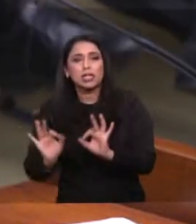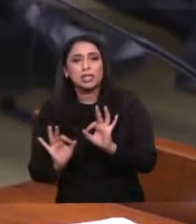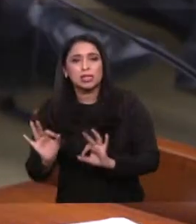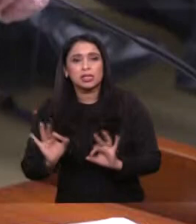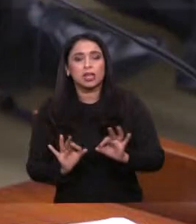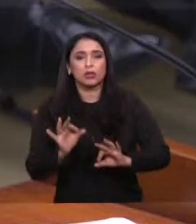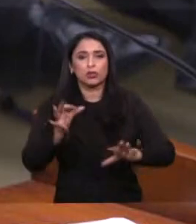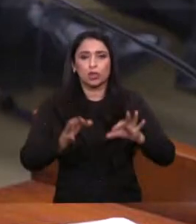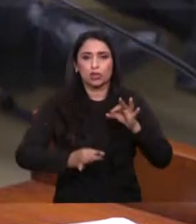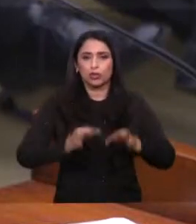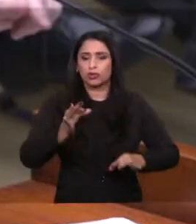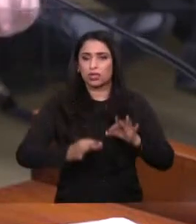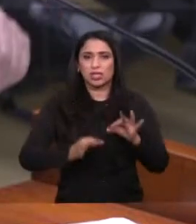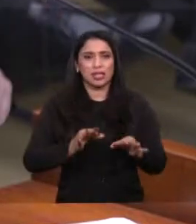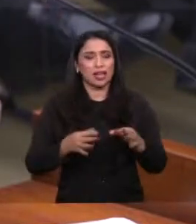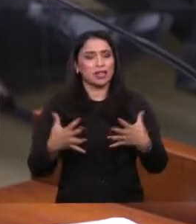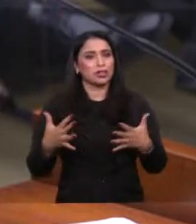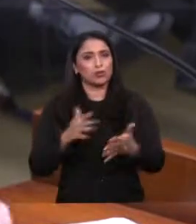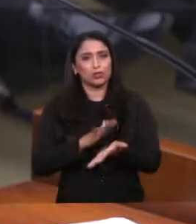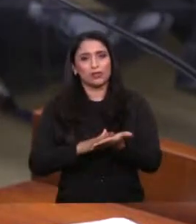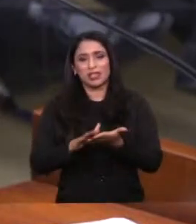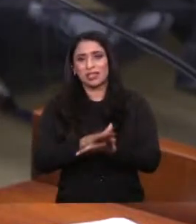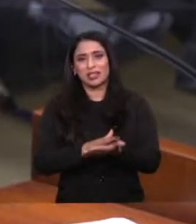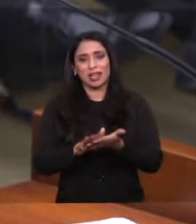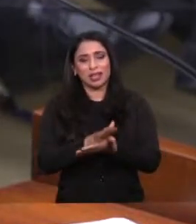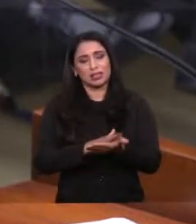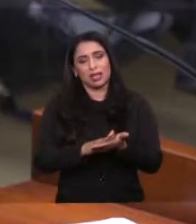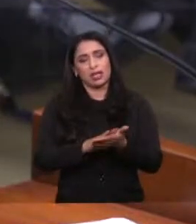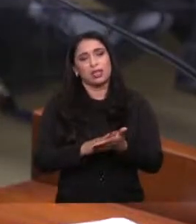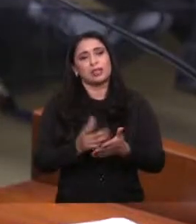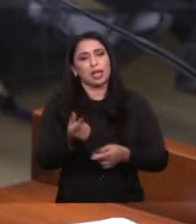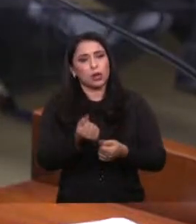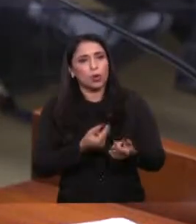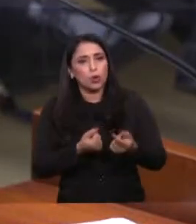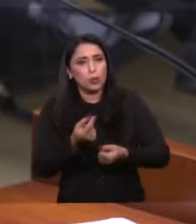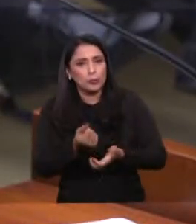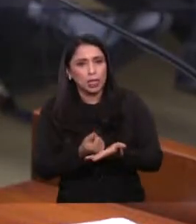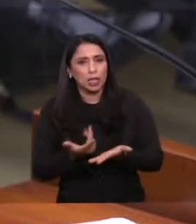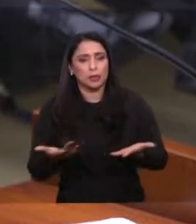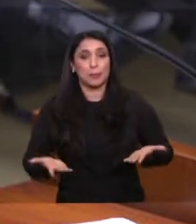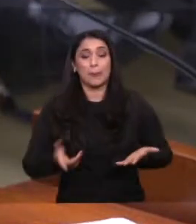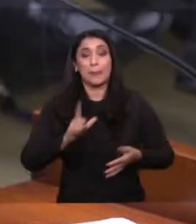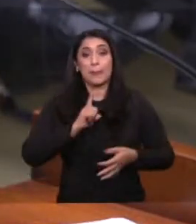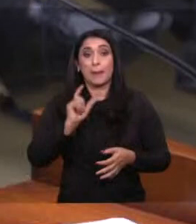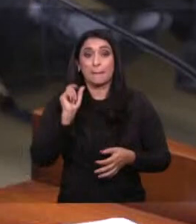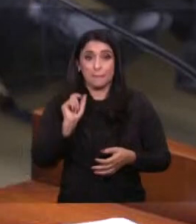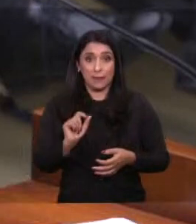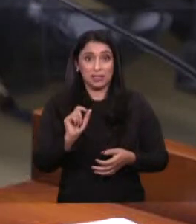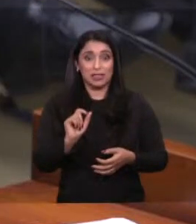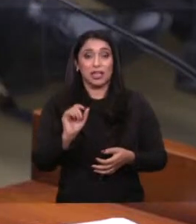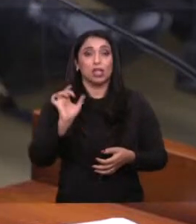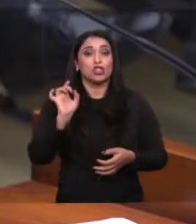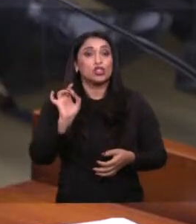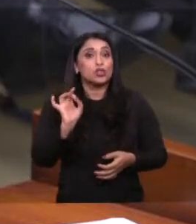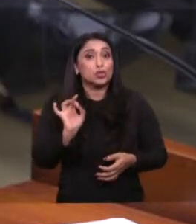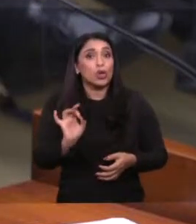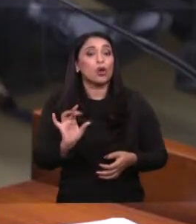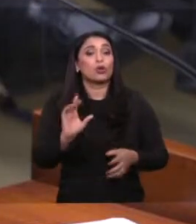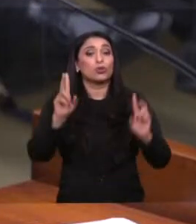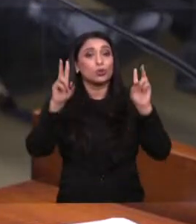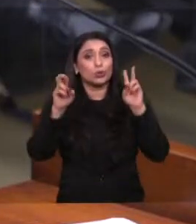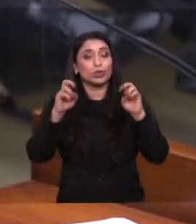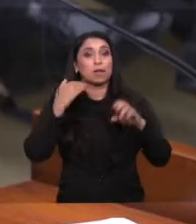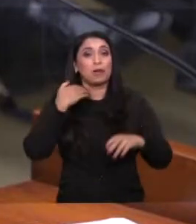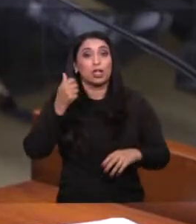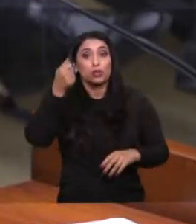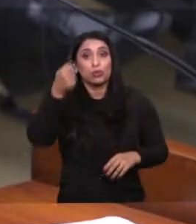judiciária e dispor sobre a sua economia interna. Somente na parte que toca à criação do juiz das garantias